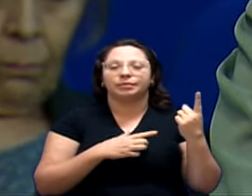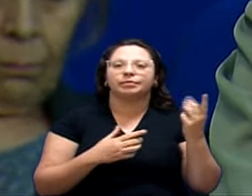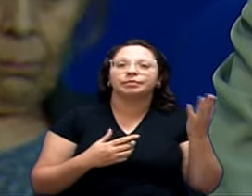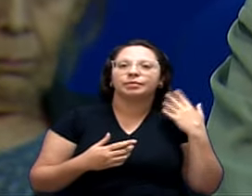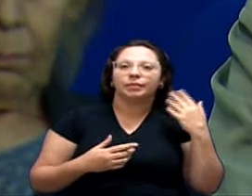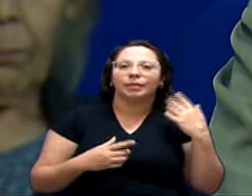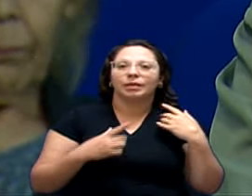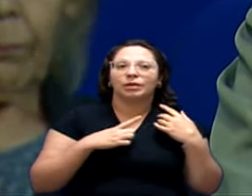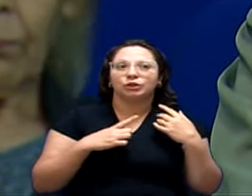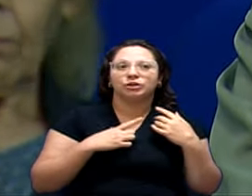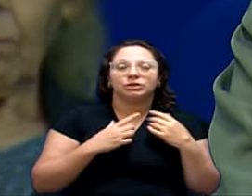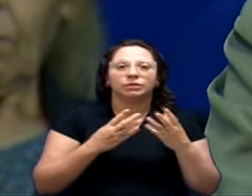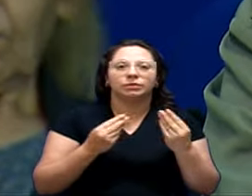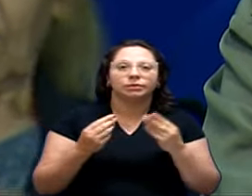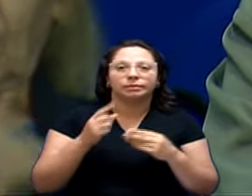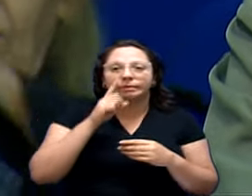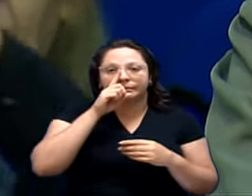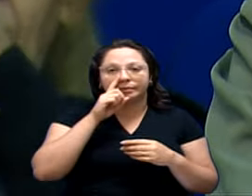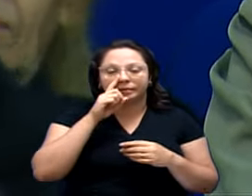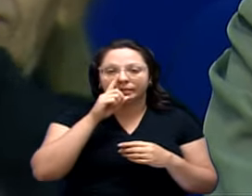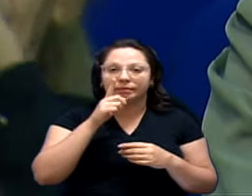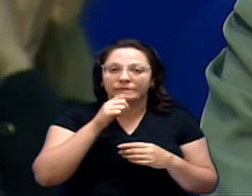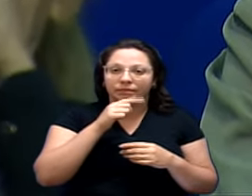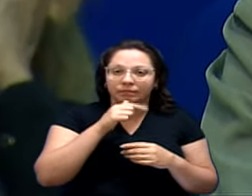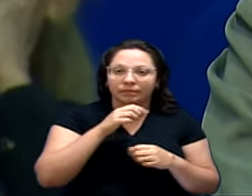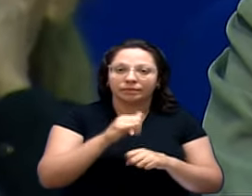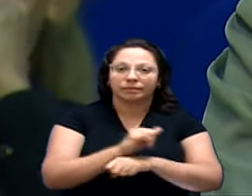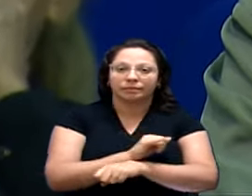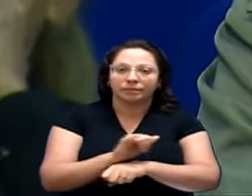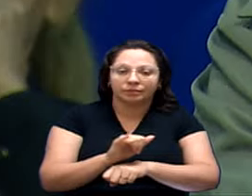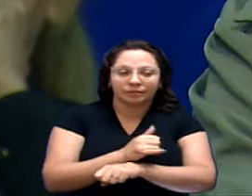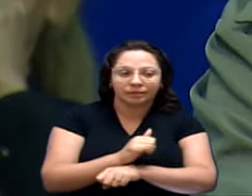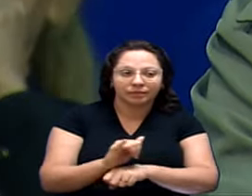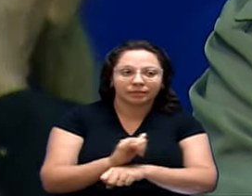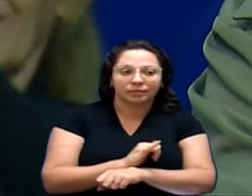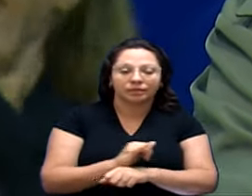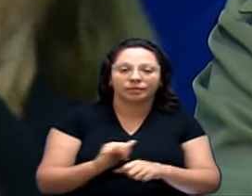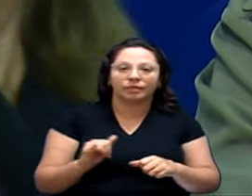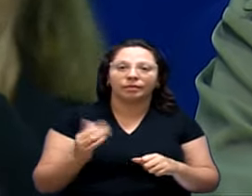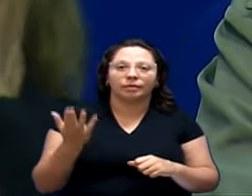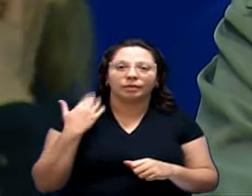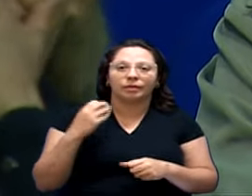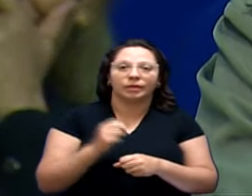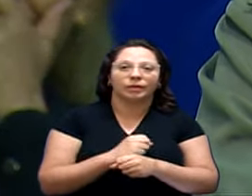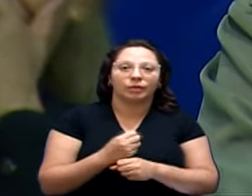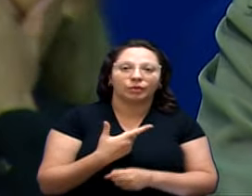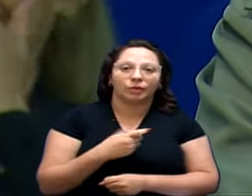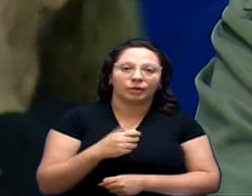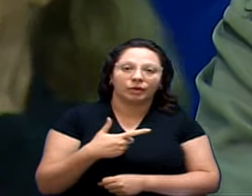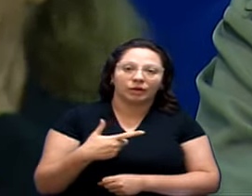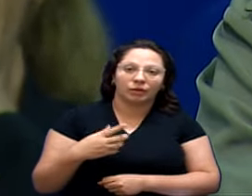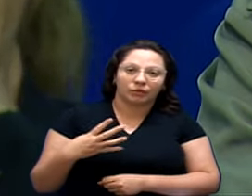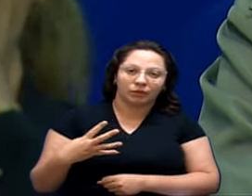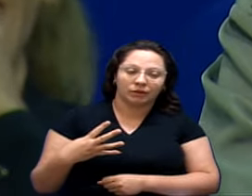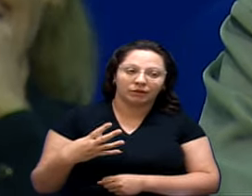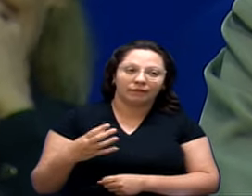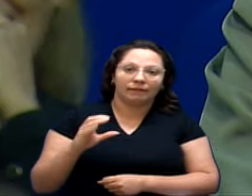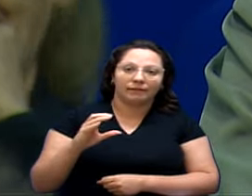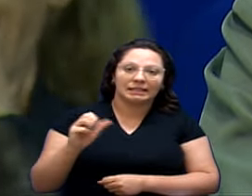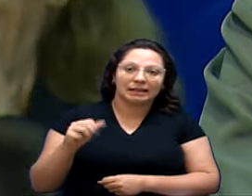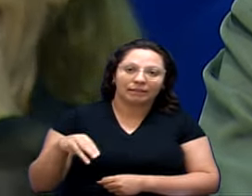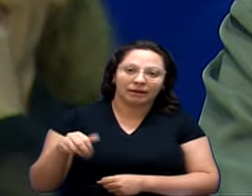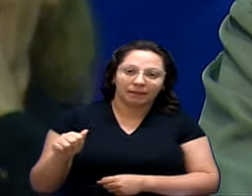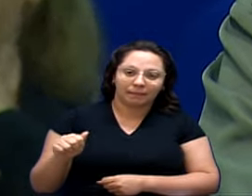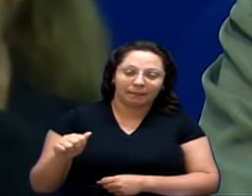grandes restrições Manancial estratégico no macrozoneamento de 2014 feito pela sema